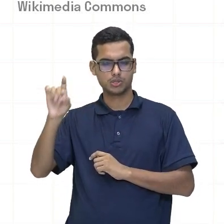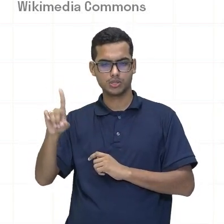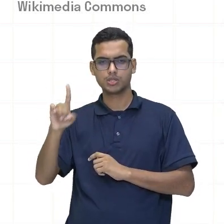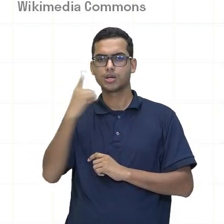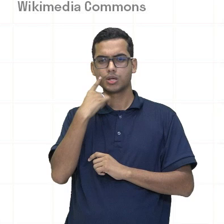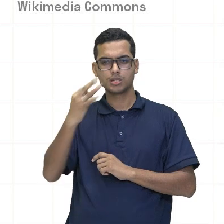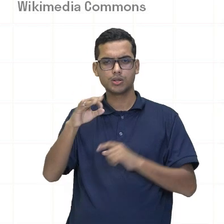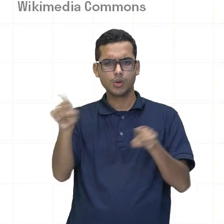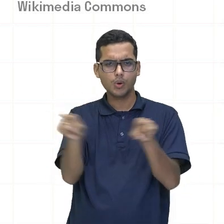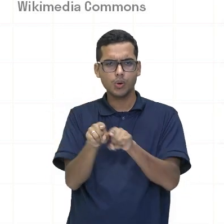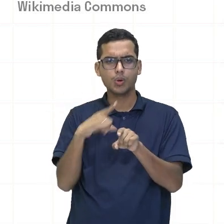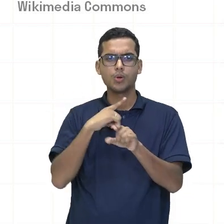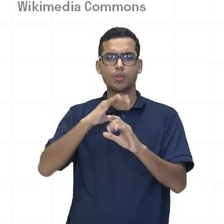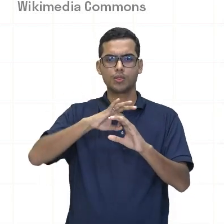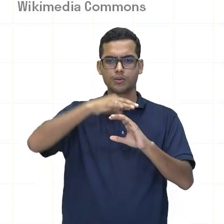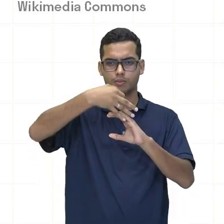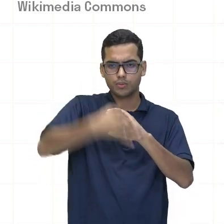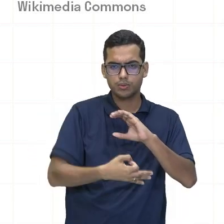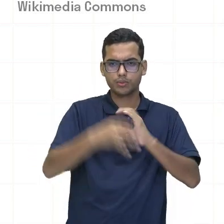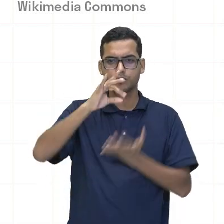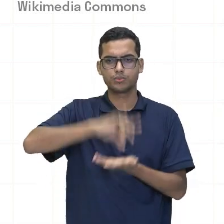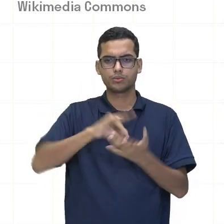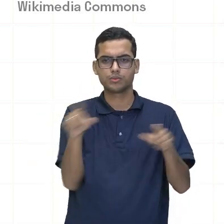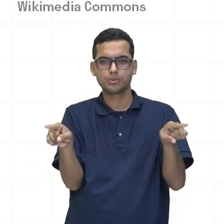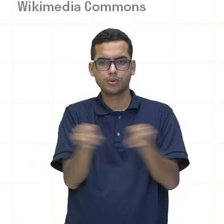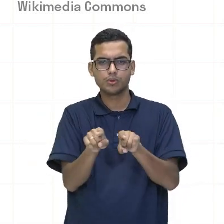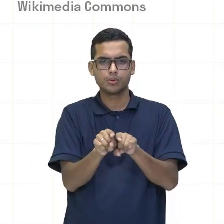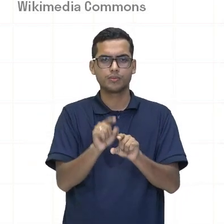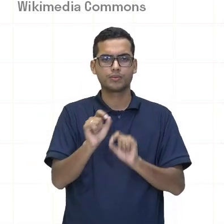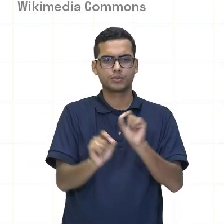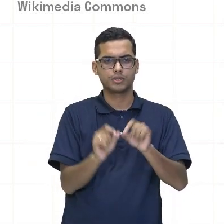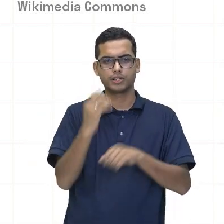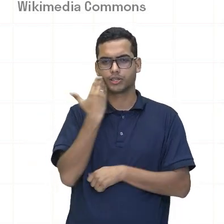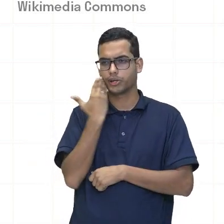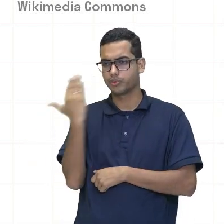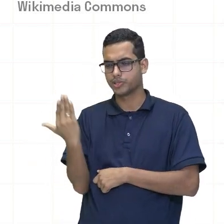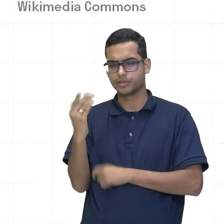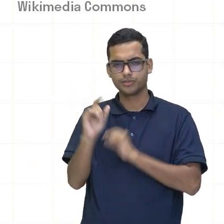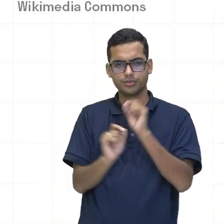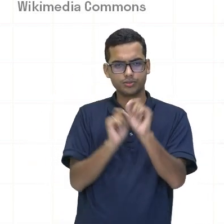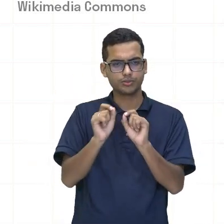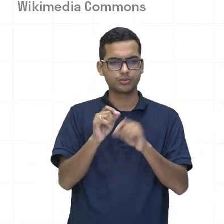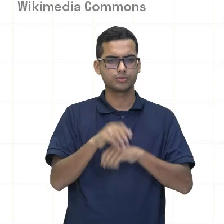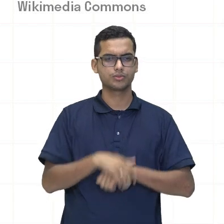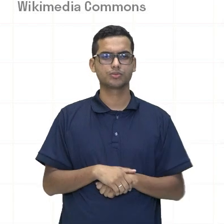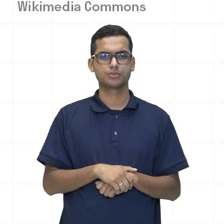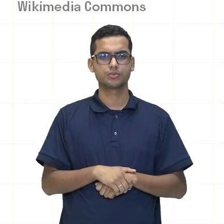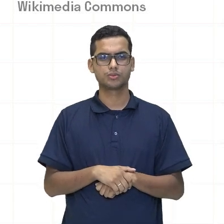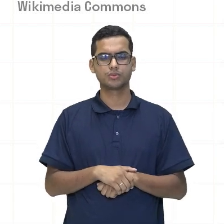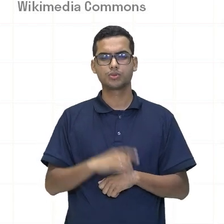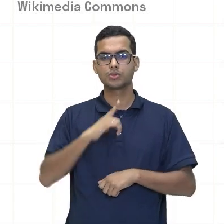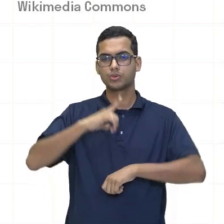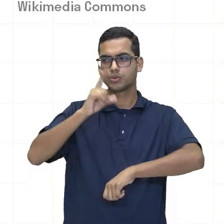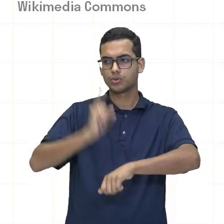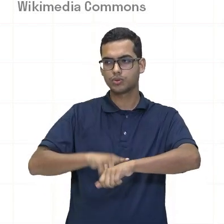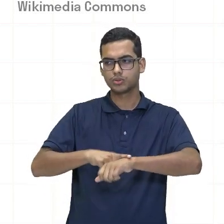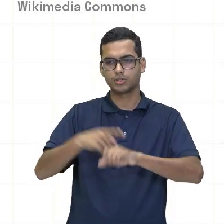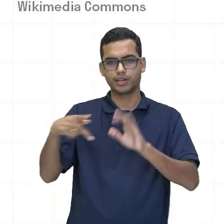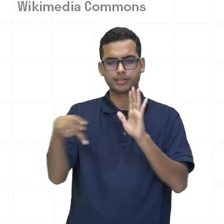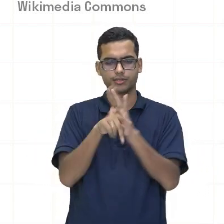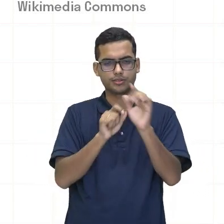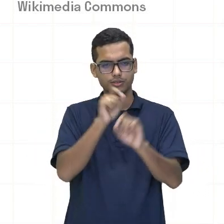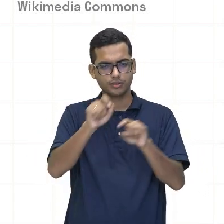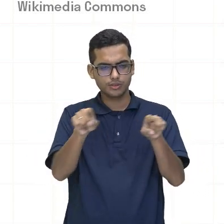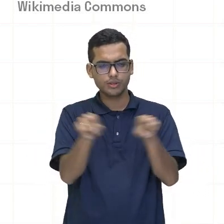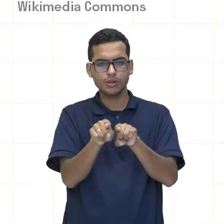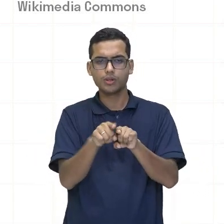estão a leste do meridiano de Greenwich, eles estão com as horas adiantadas. Todos